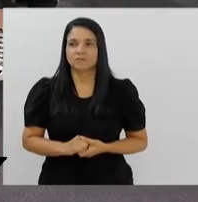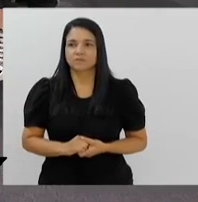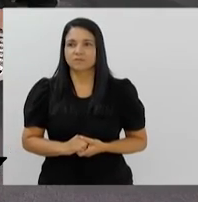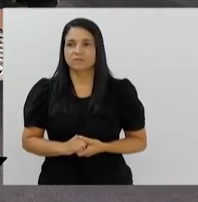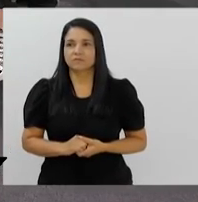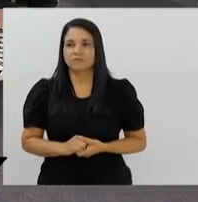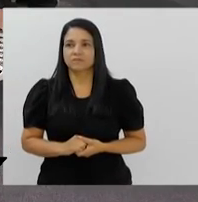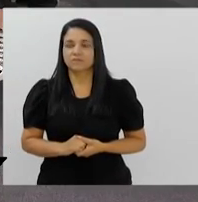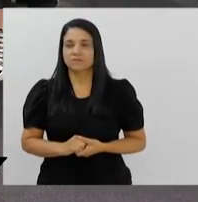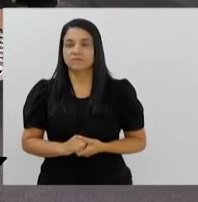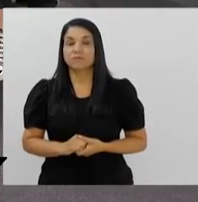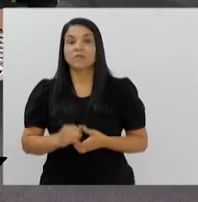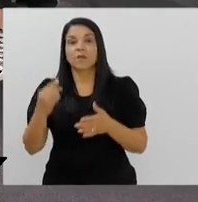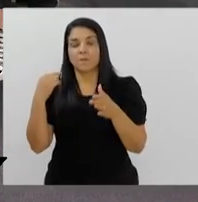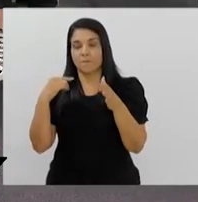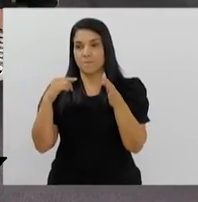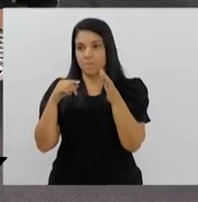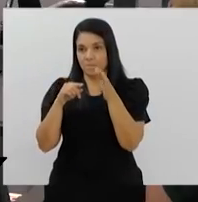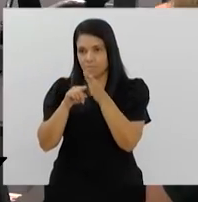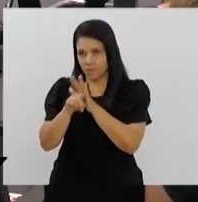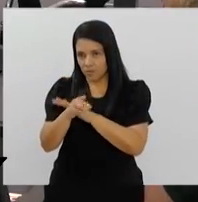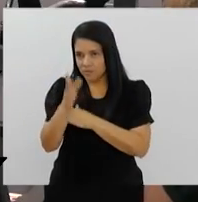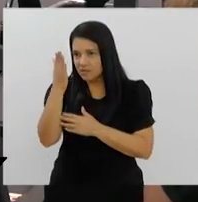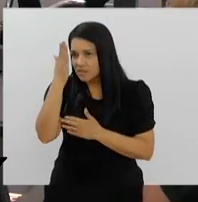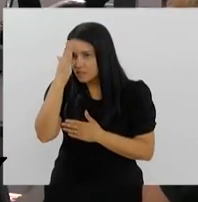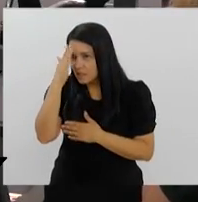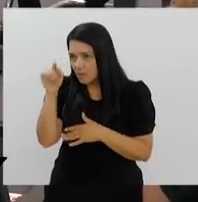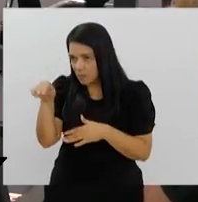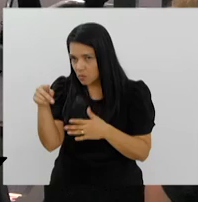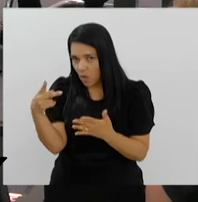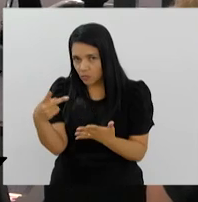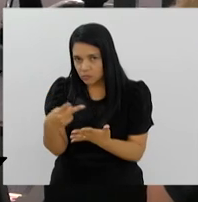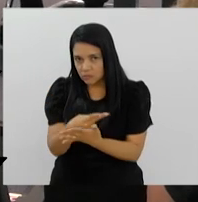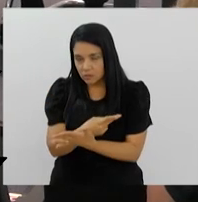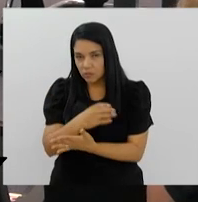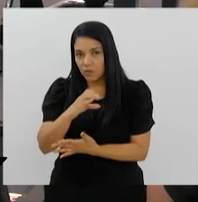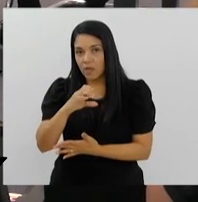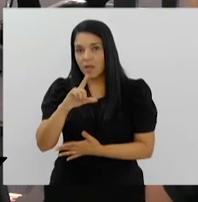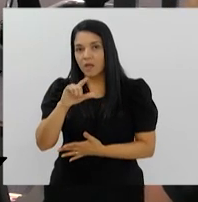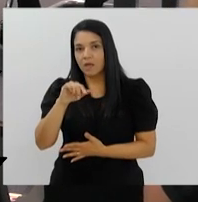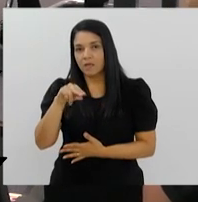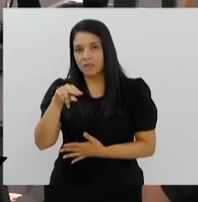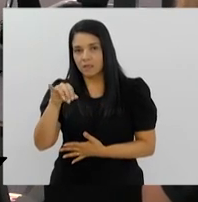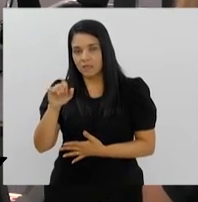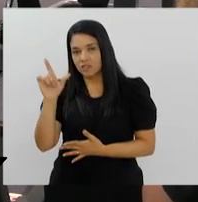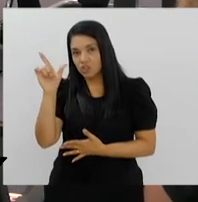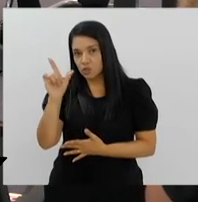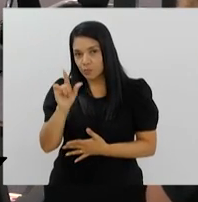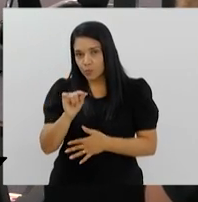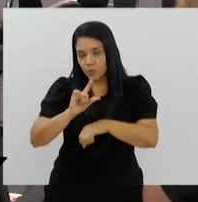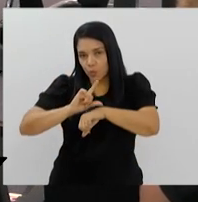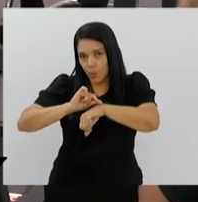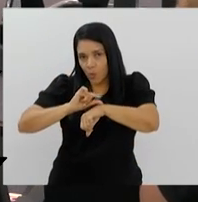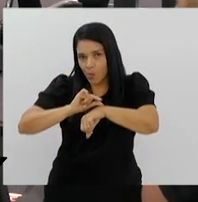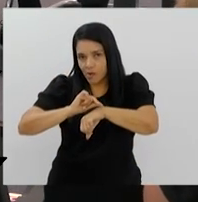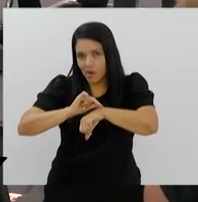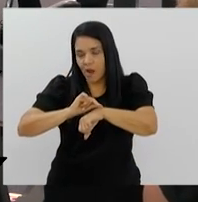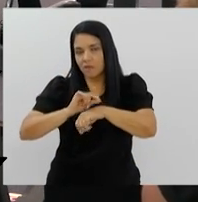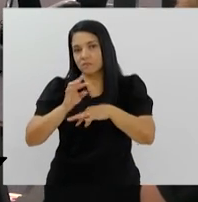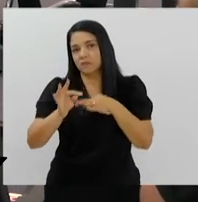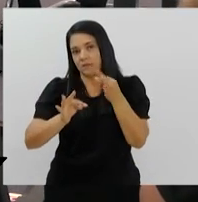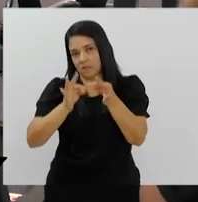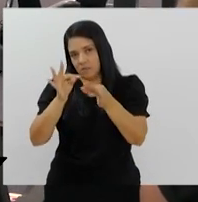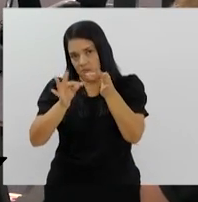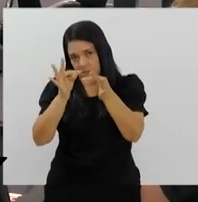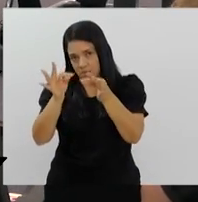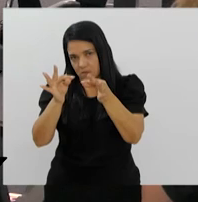ales então eu pergunto vocês estão sabendo desses casos de caso de clínicas reduzindo unilateralmente de forma unilateral